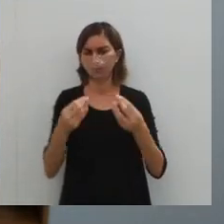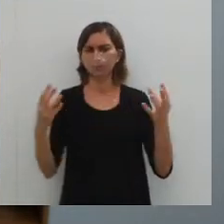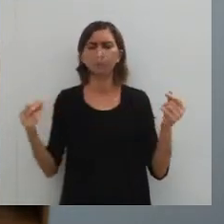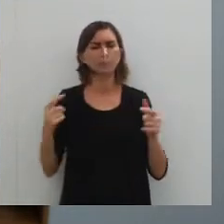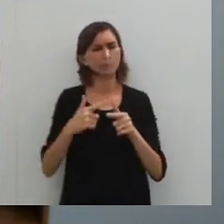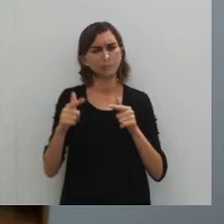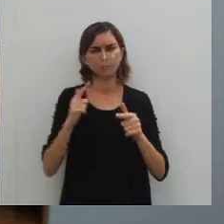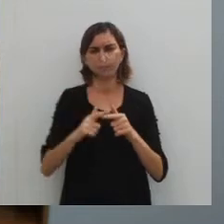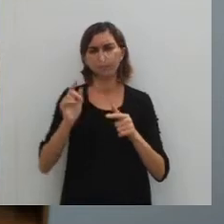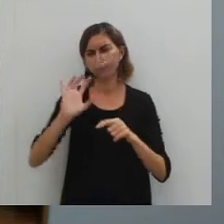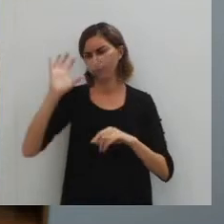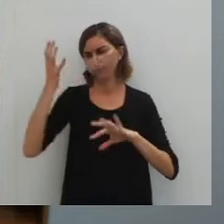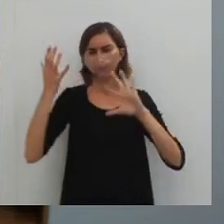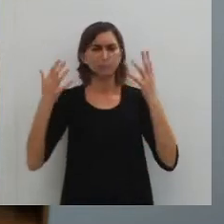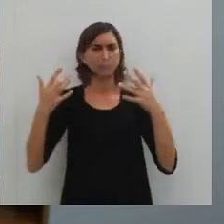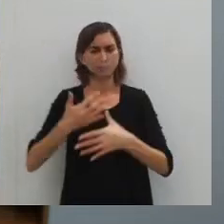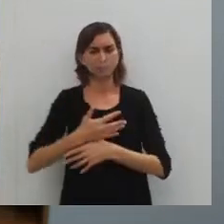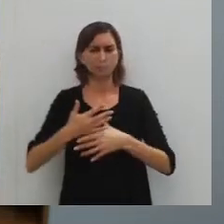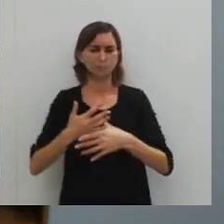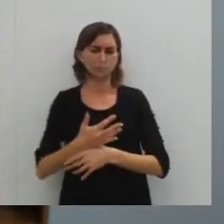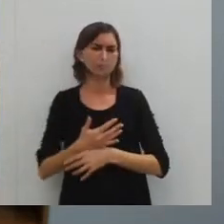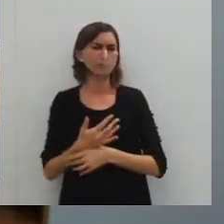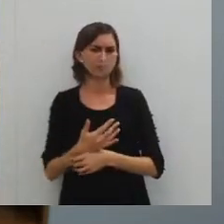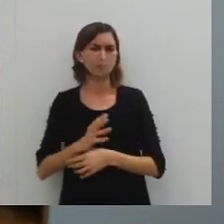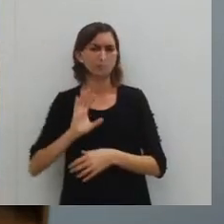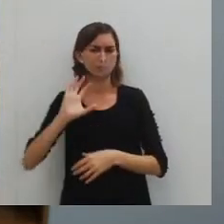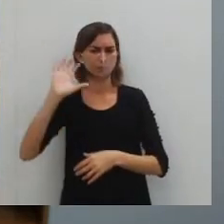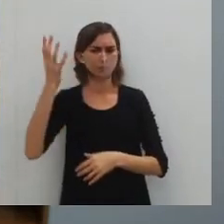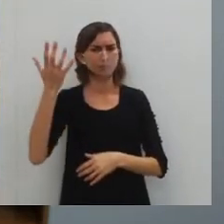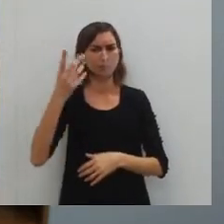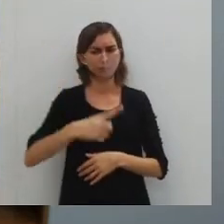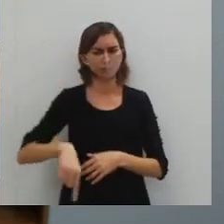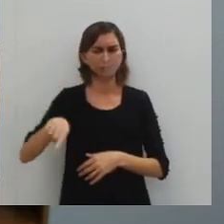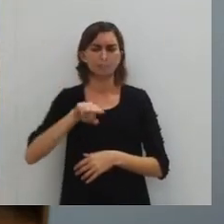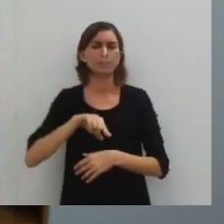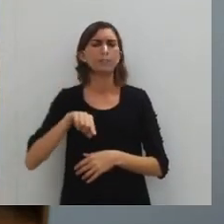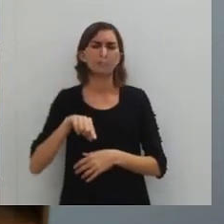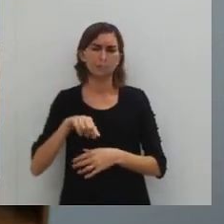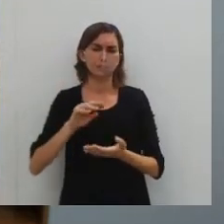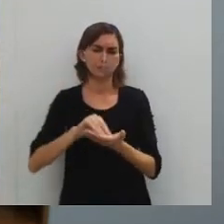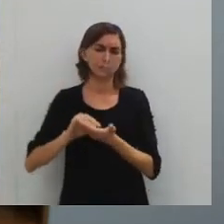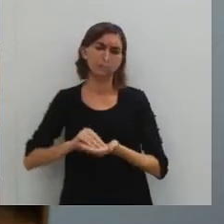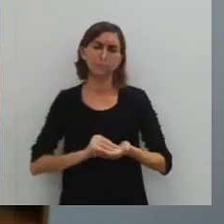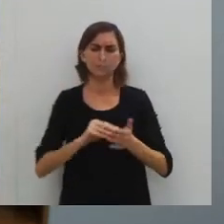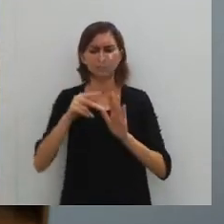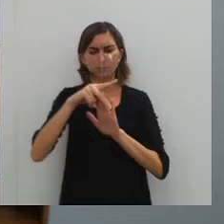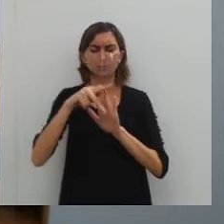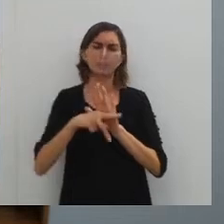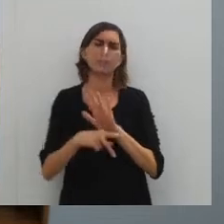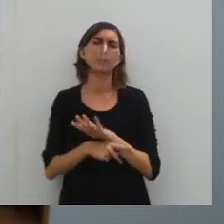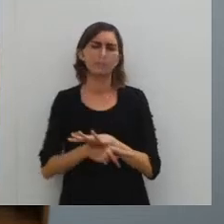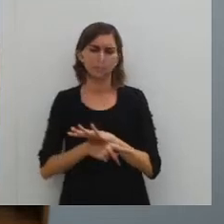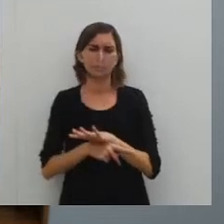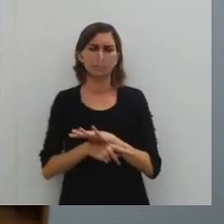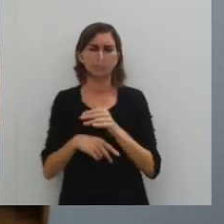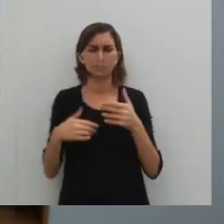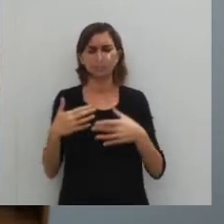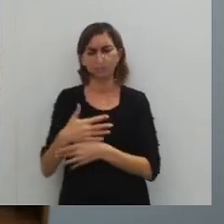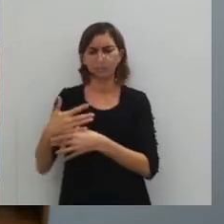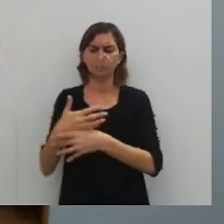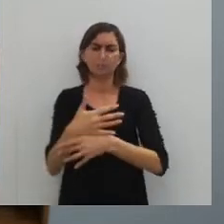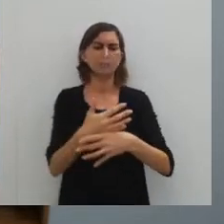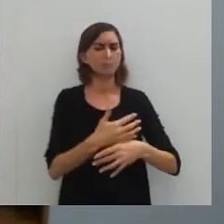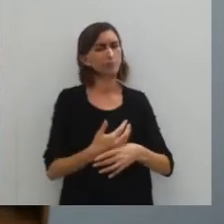problemas ambientais nas cidades ocorrem justamente por essa falta de planejamento das